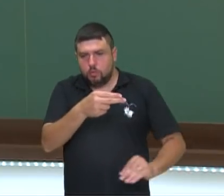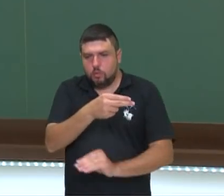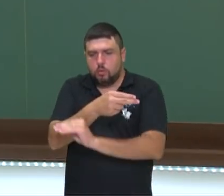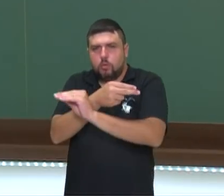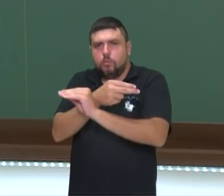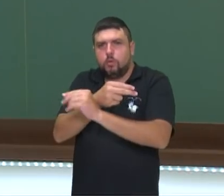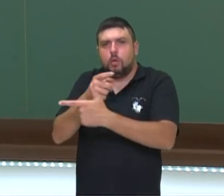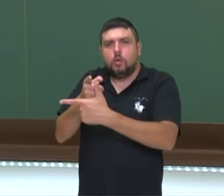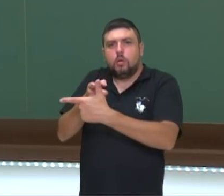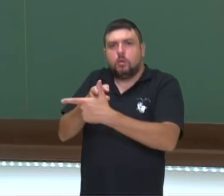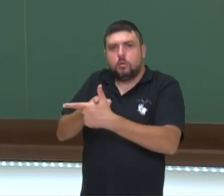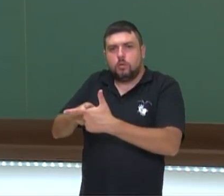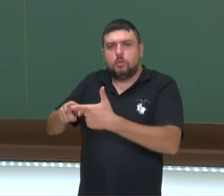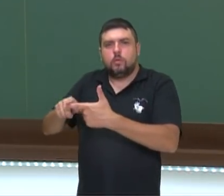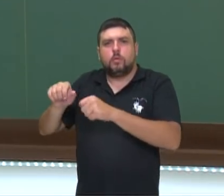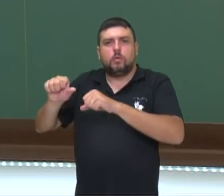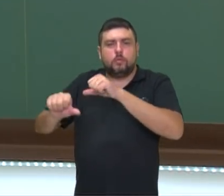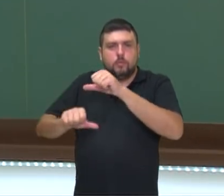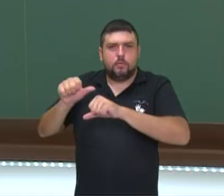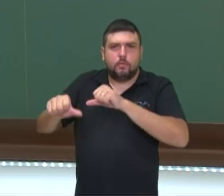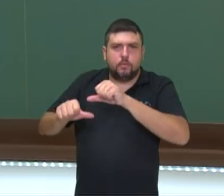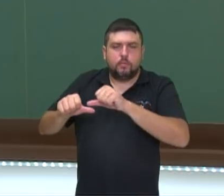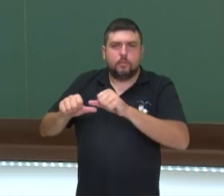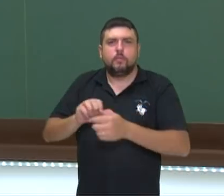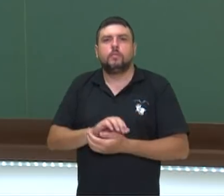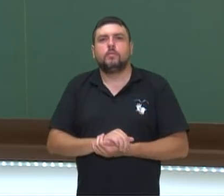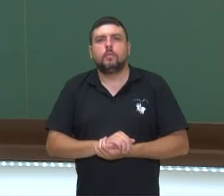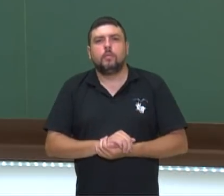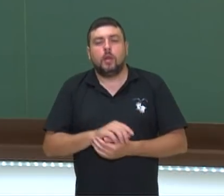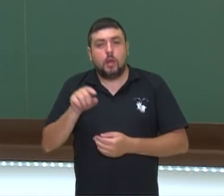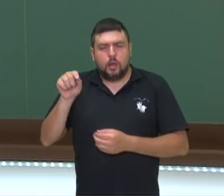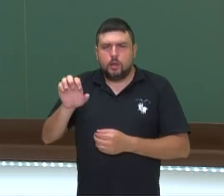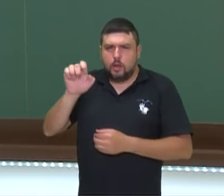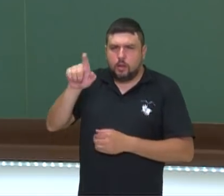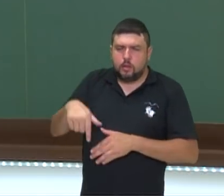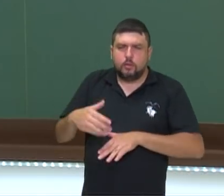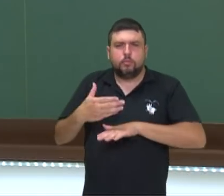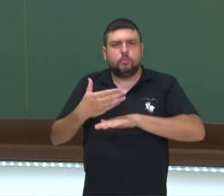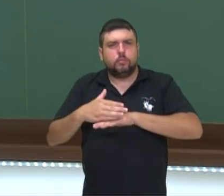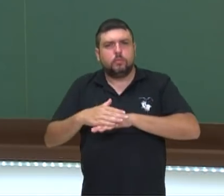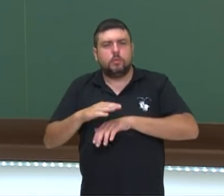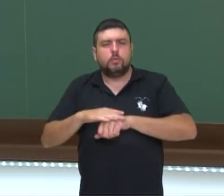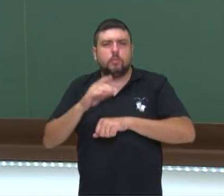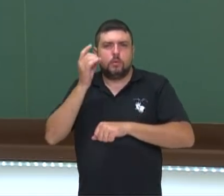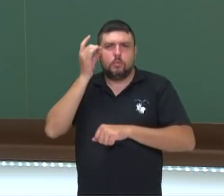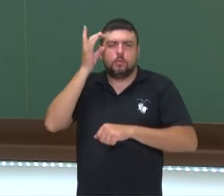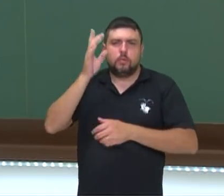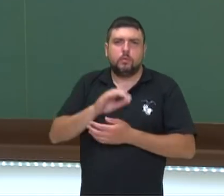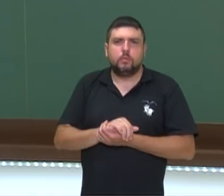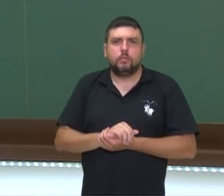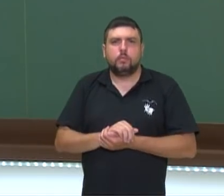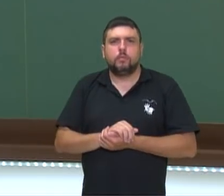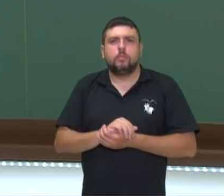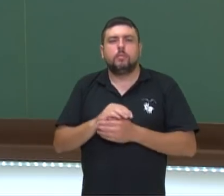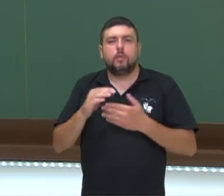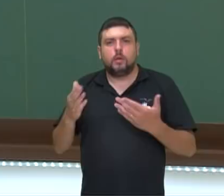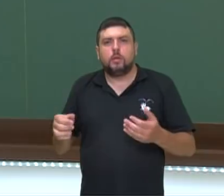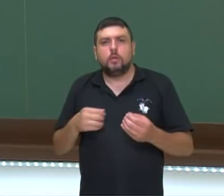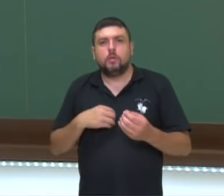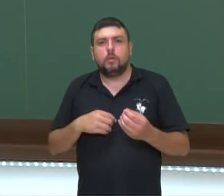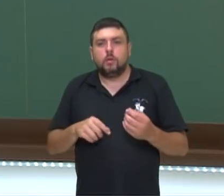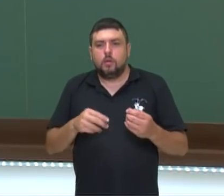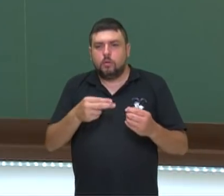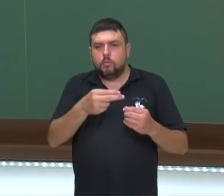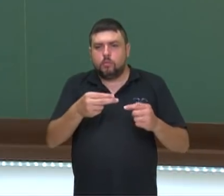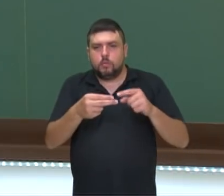uma técnica, né? Uma maneira de fazer mais fácil. Mas, na verdade, o que a gente faz é dividir os dois lados por 4,